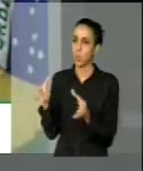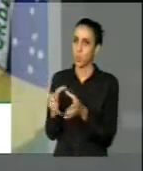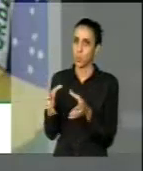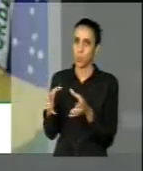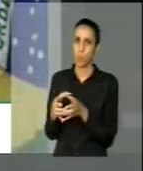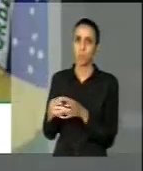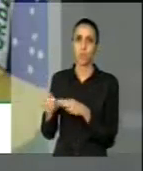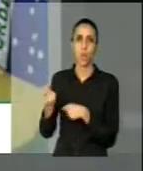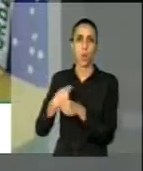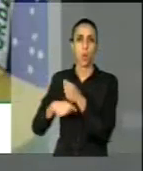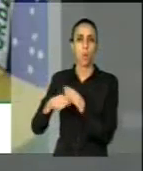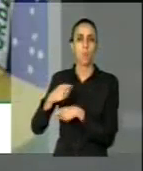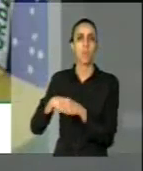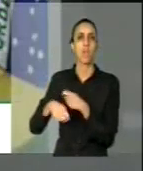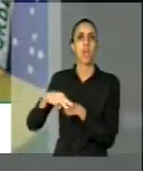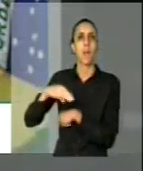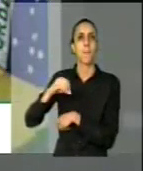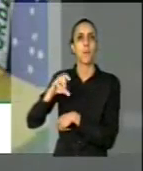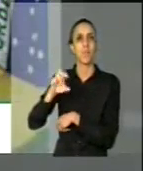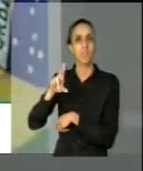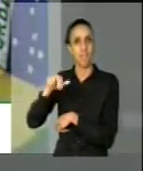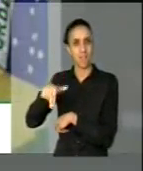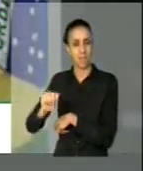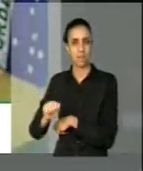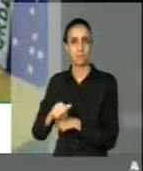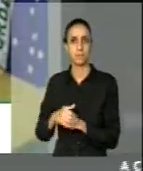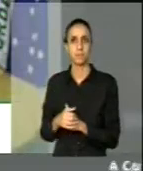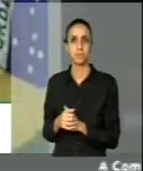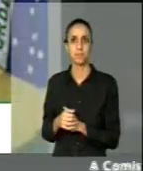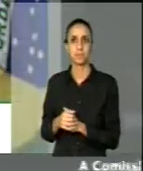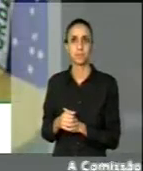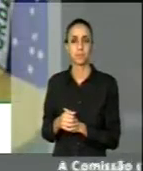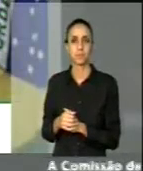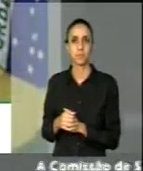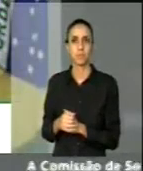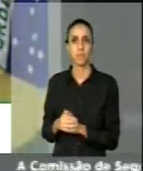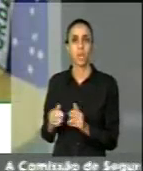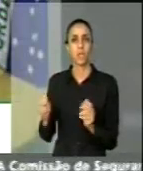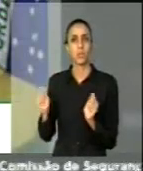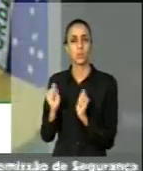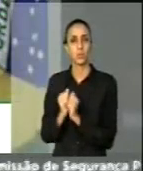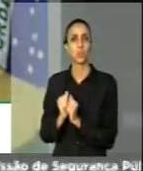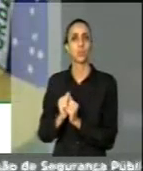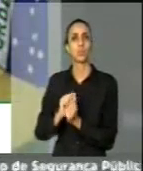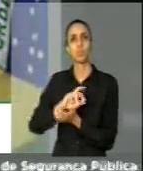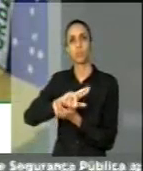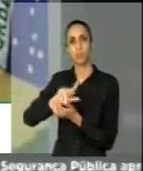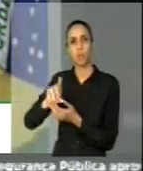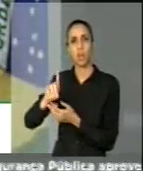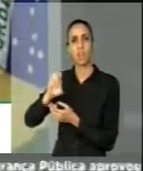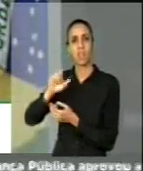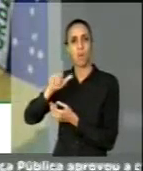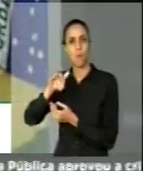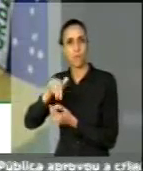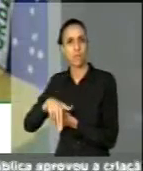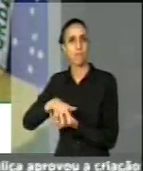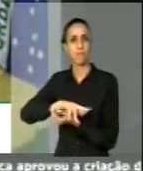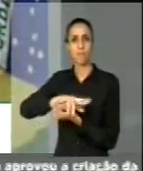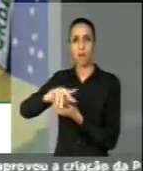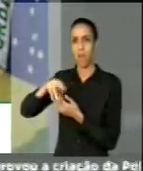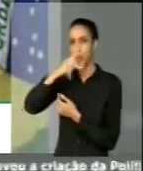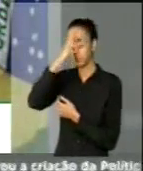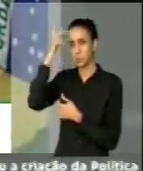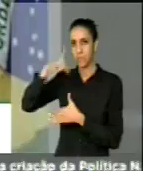Economia Moderna, o BEM, junto com os expoentes como Delfim, Dornelles e outros notáveis da Câmara,